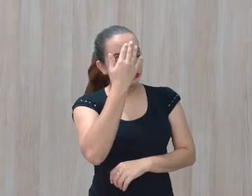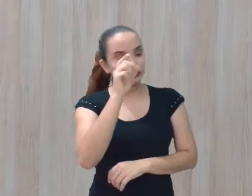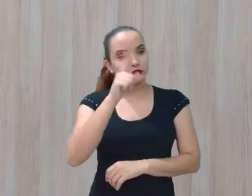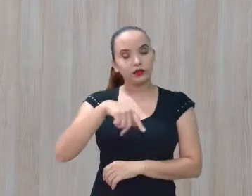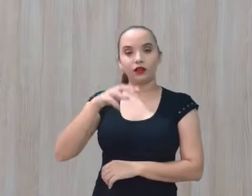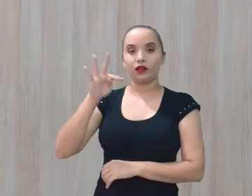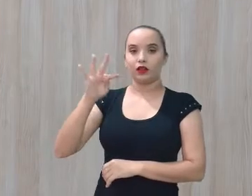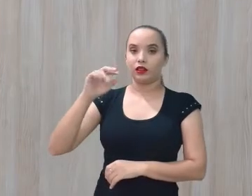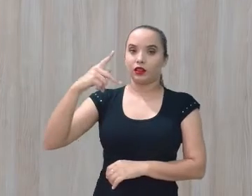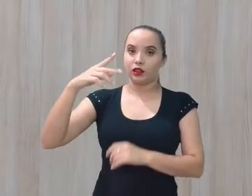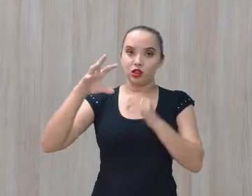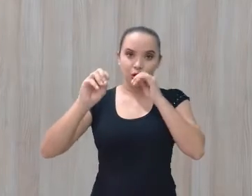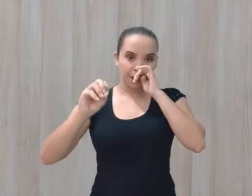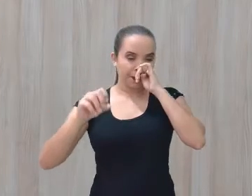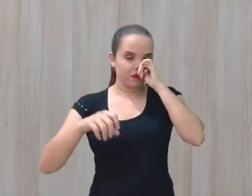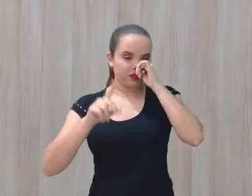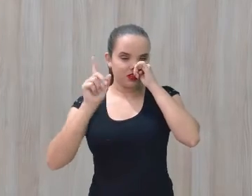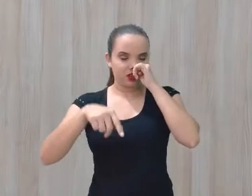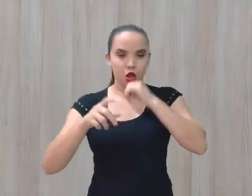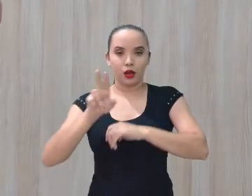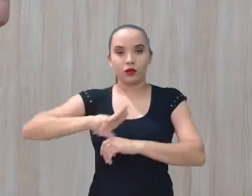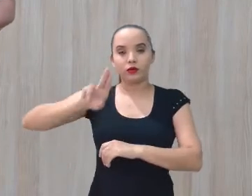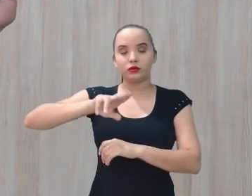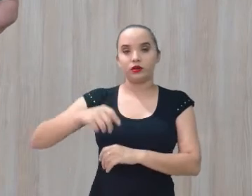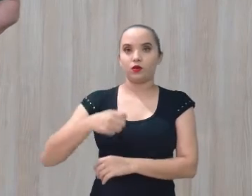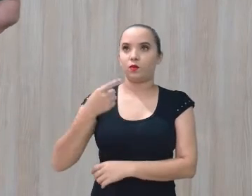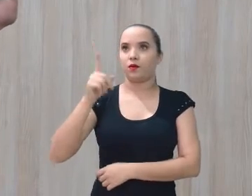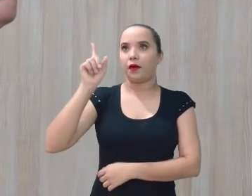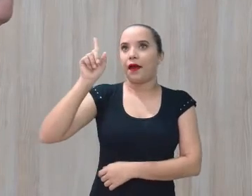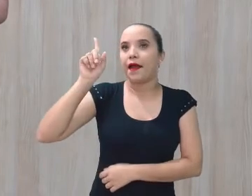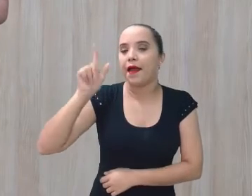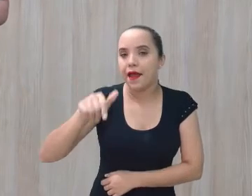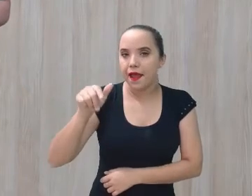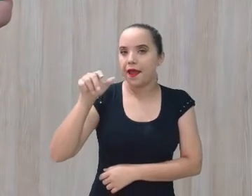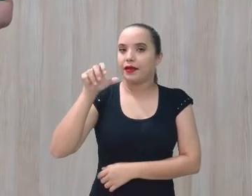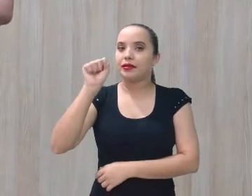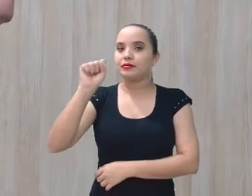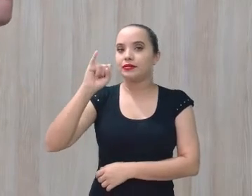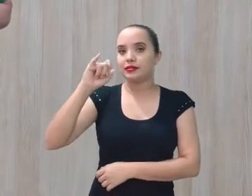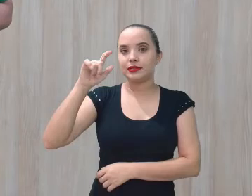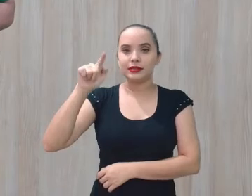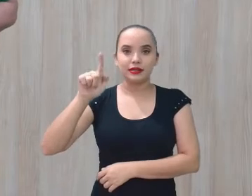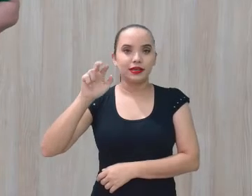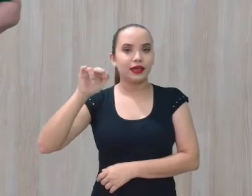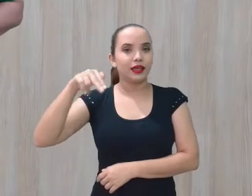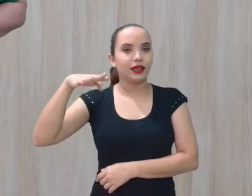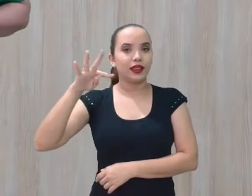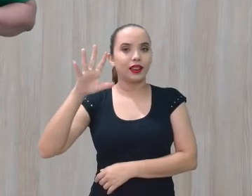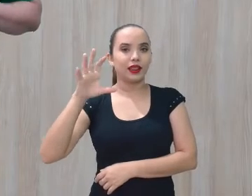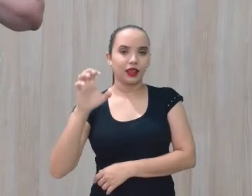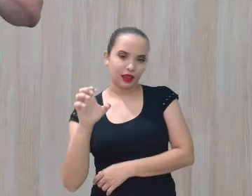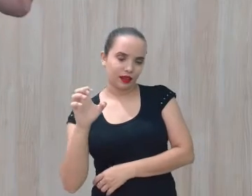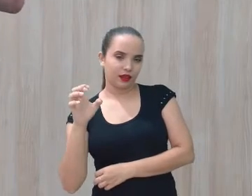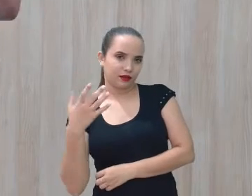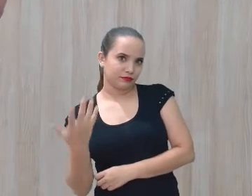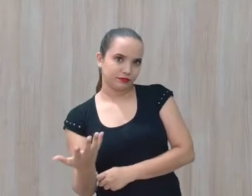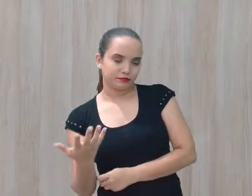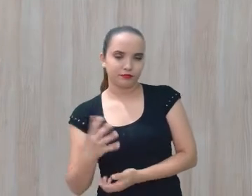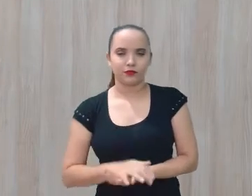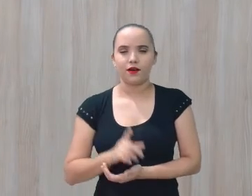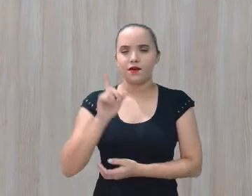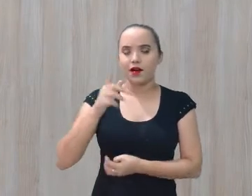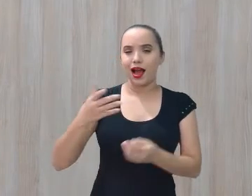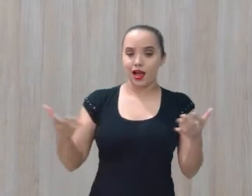muito falado. É o seguinte, em tudo era o seguinte. E era. Agora é tipo assim. Então, o tempo